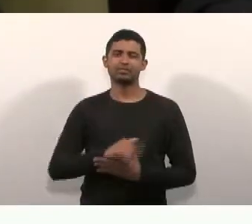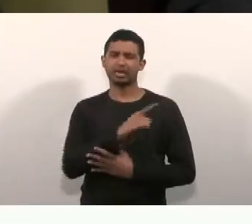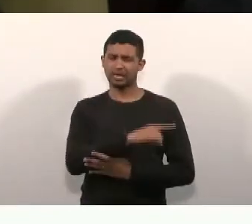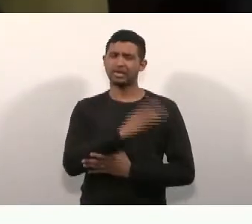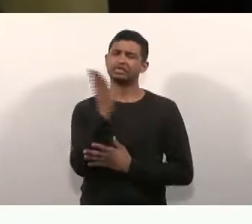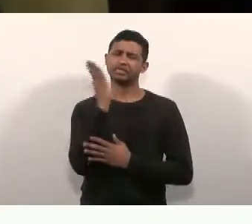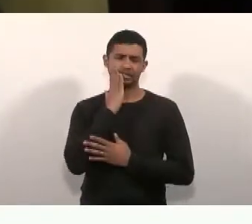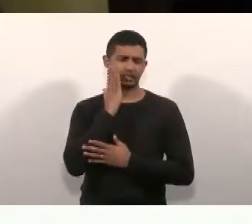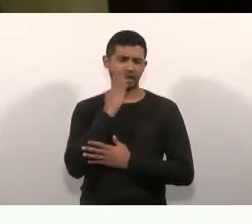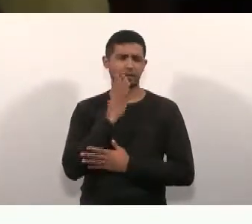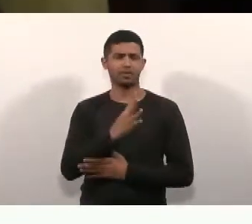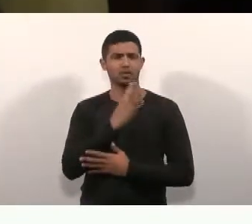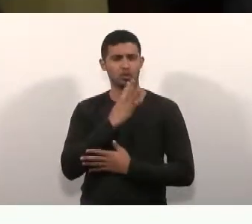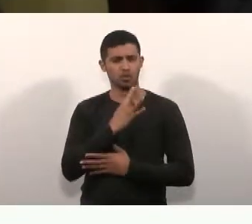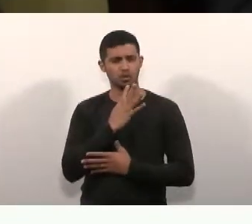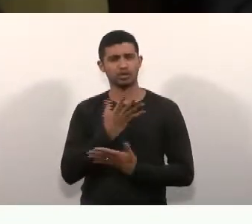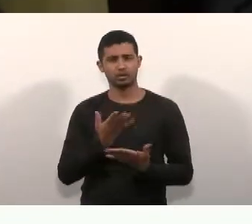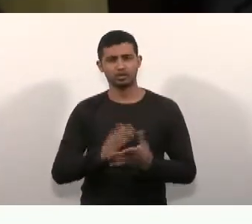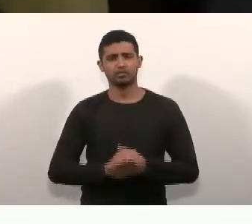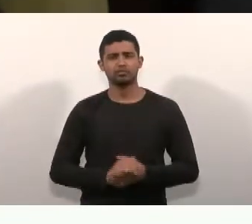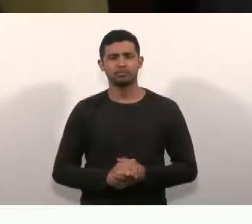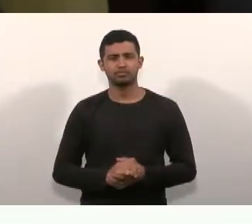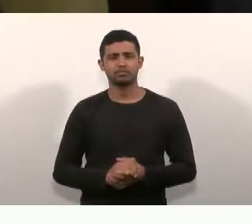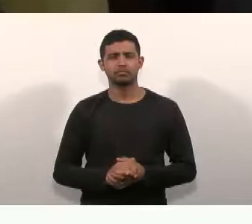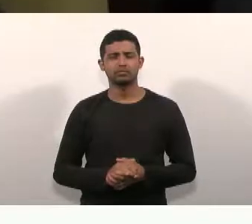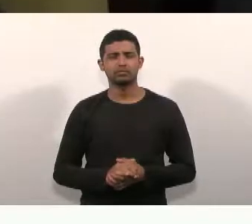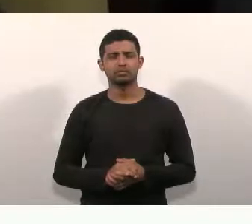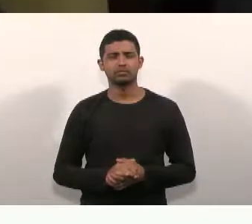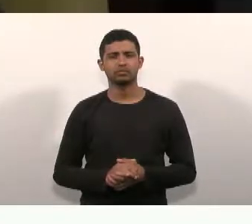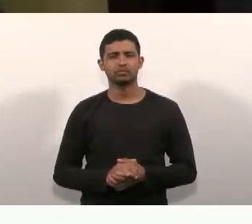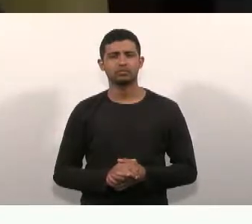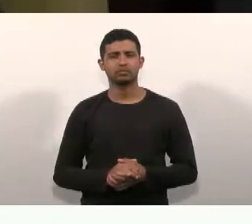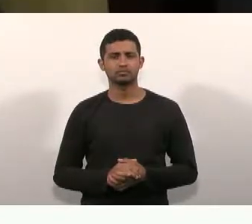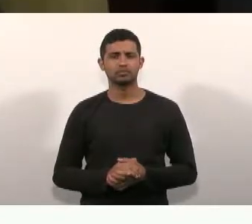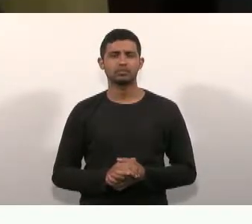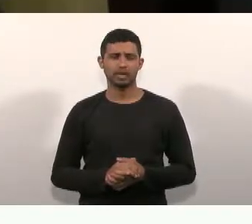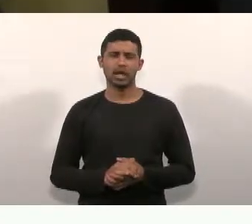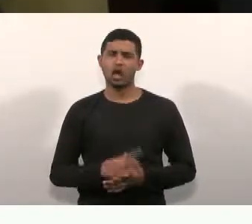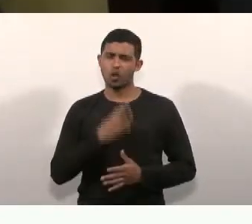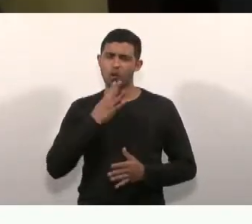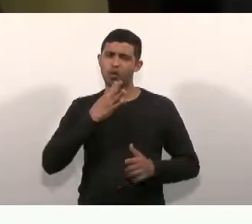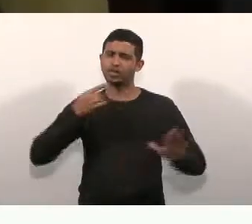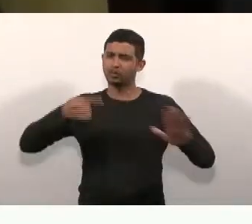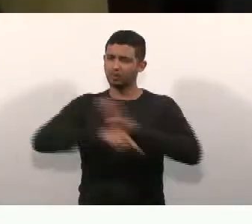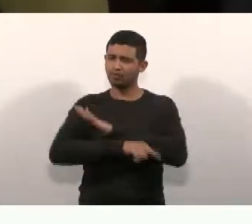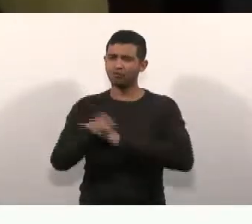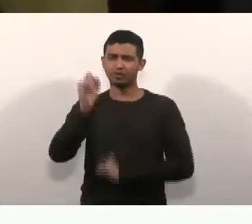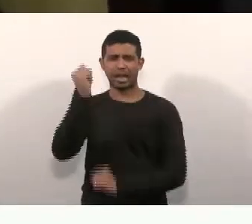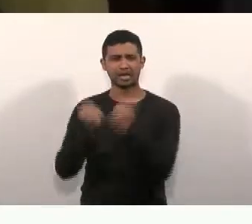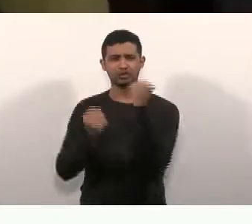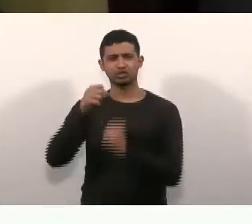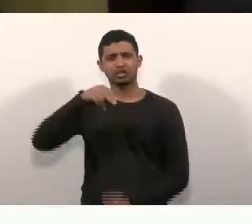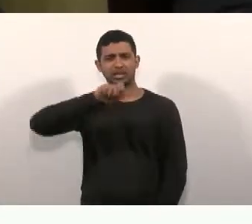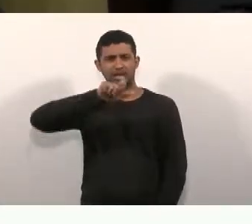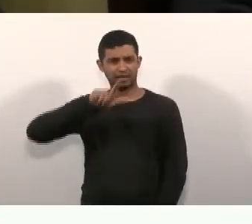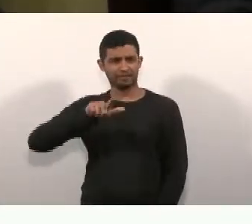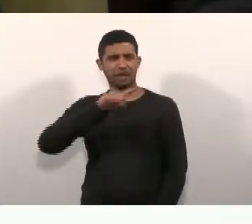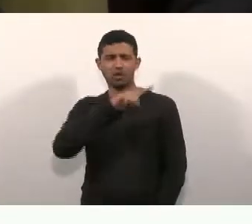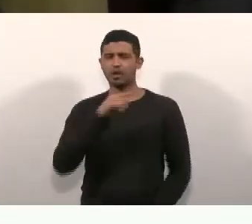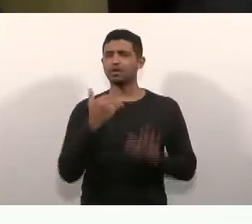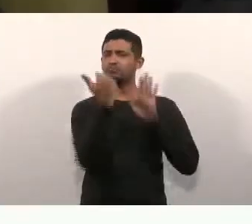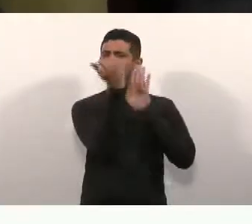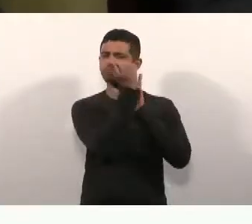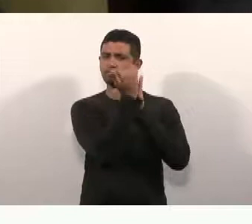conhecedor, inclusive muito grande da indústria naval do estado do Rio de Janeiro. As colocações dele